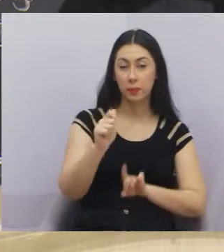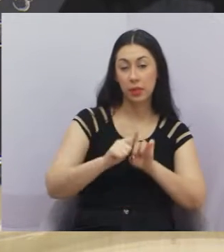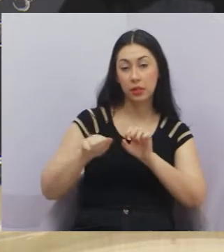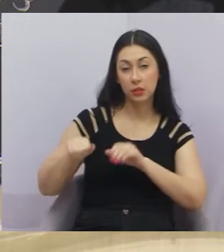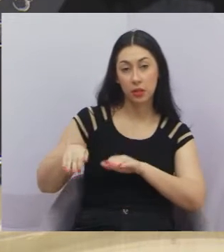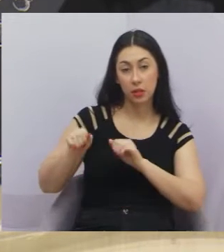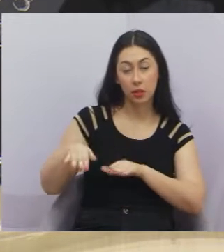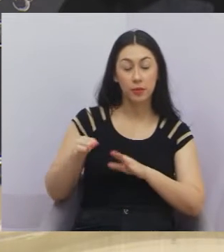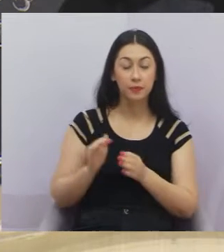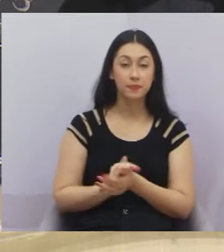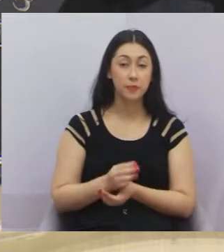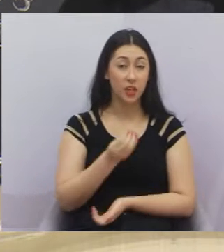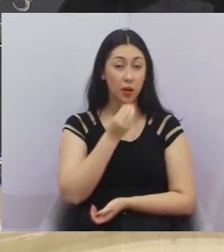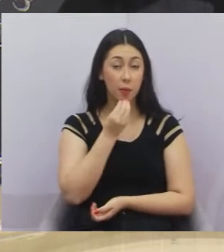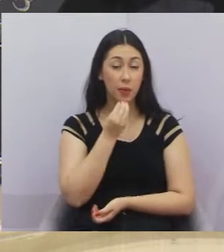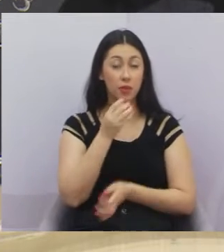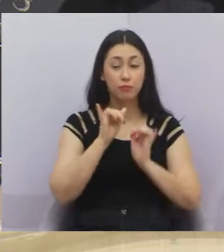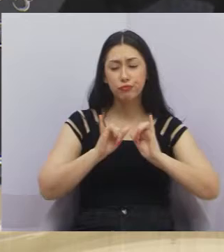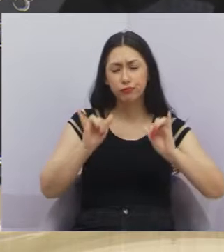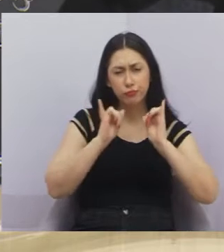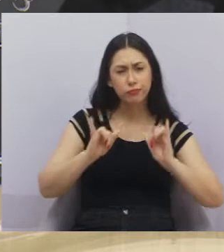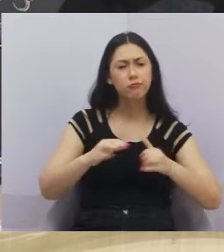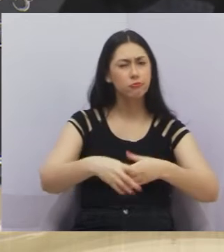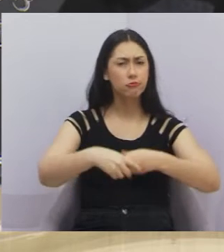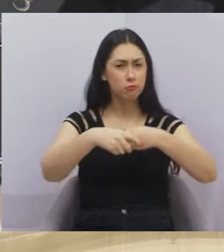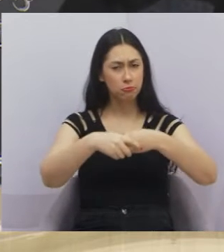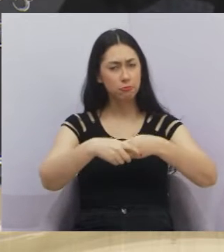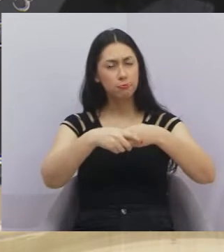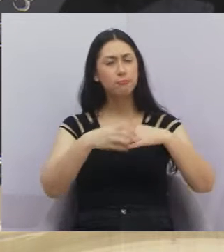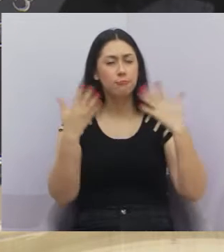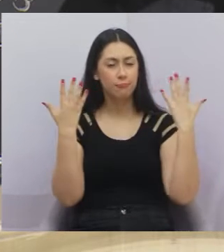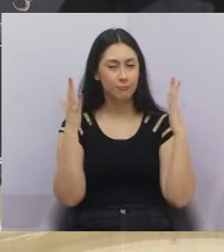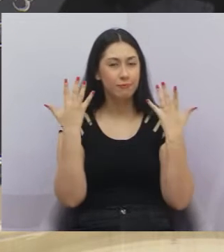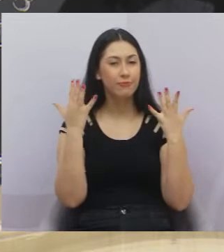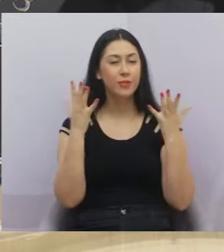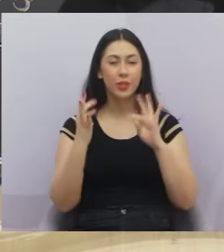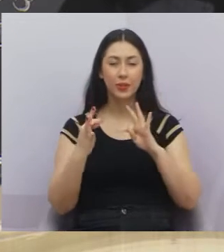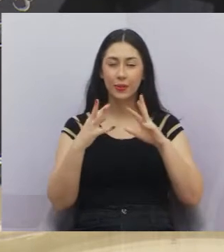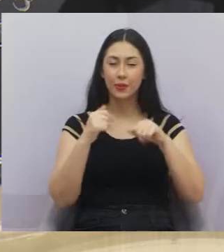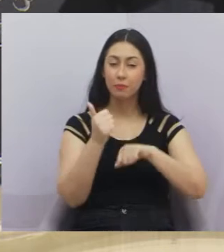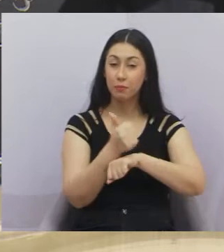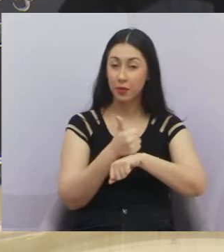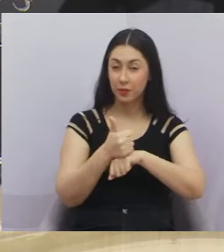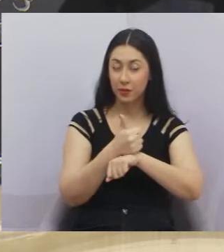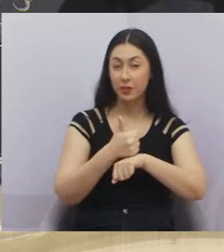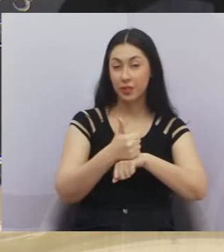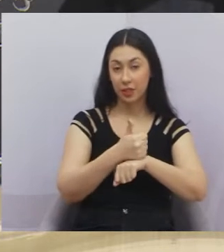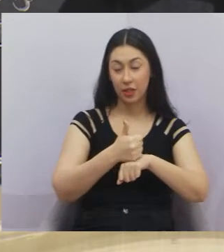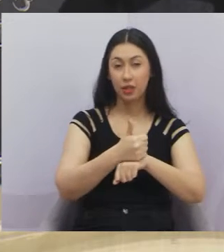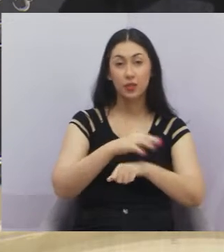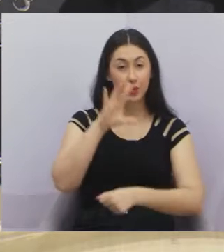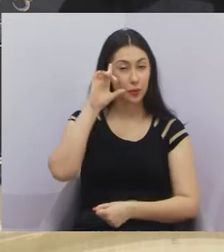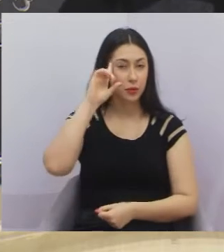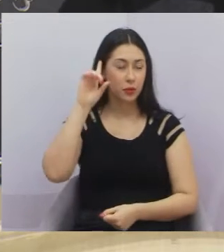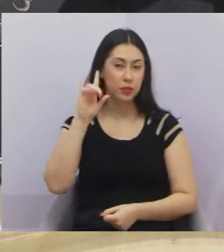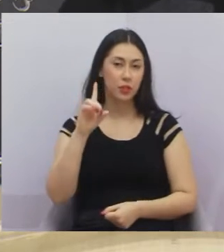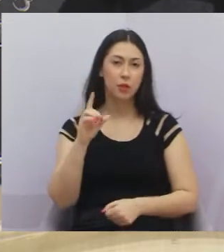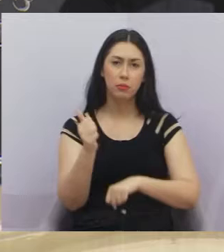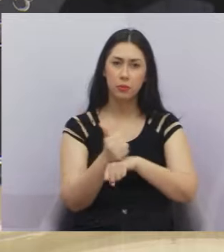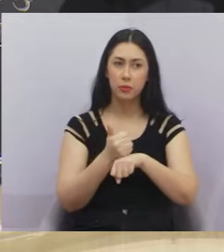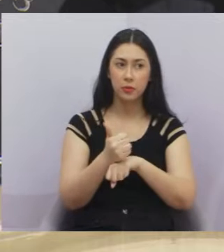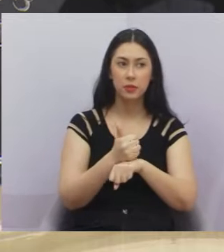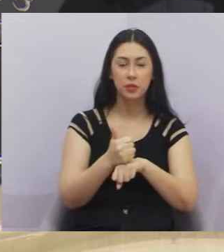oportunidade, então, consignamos os nossos mais sinceros cumprimentos aos profissionais da área pelo transcurso da data dedicada a importante